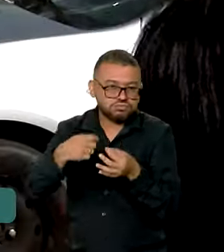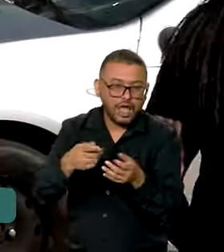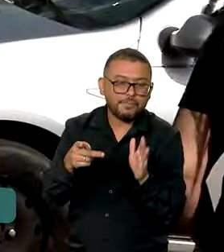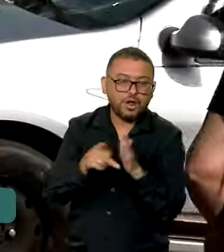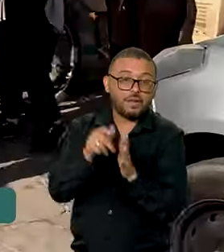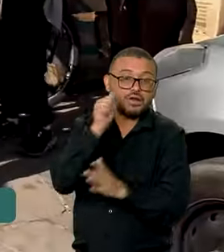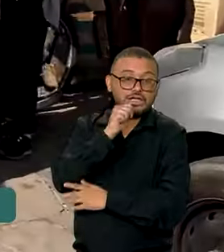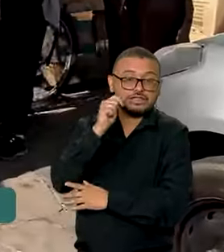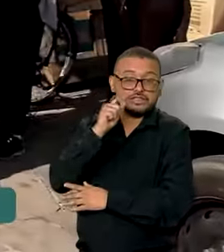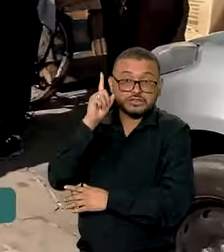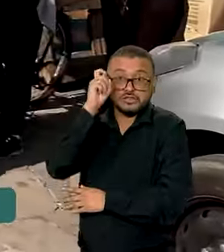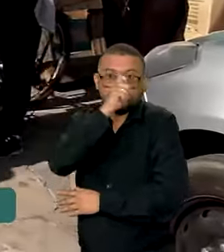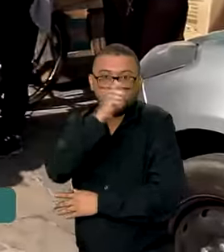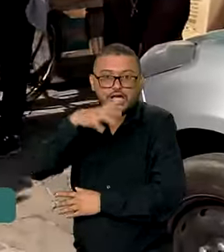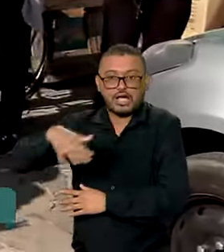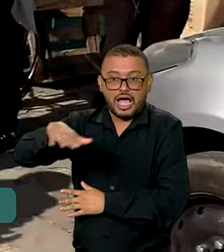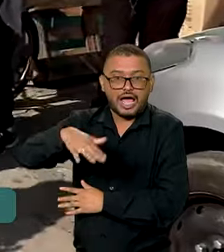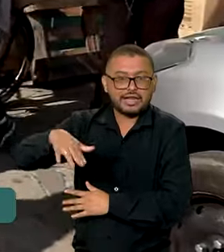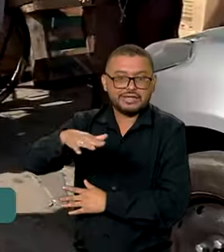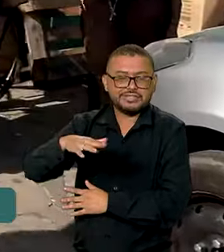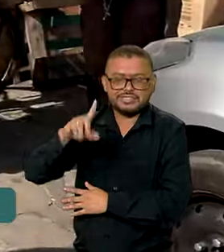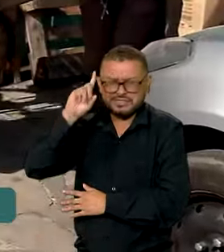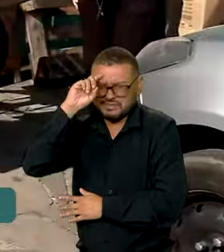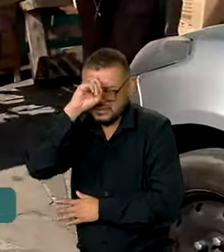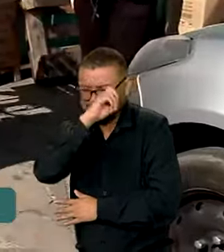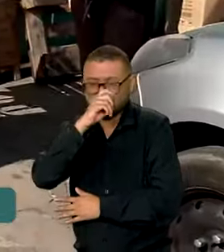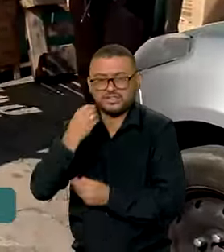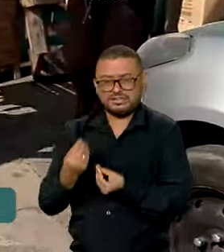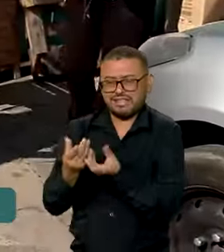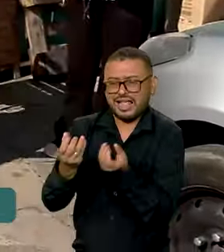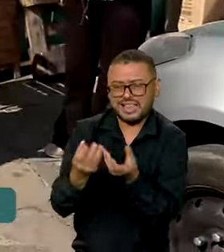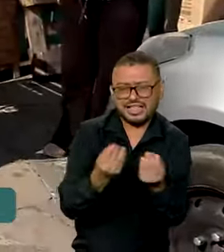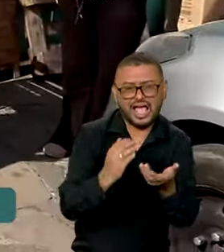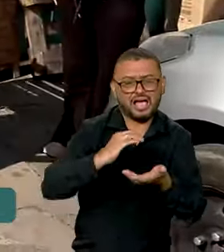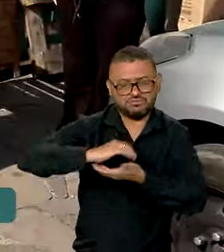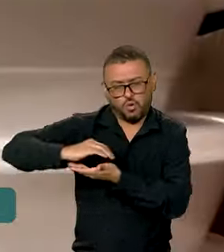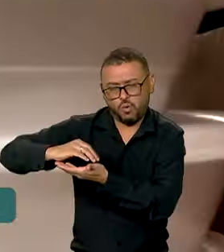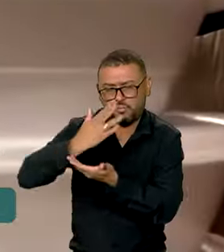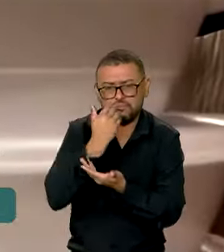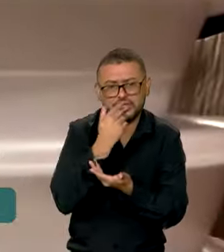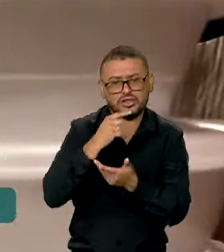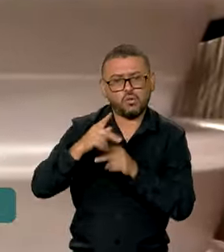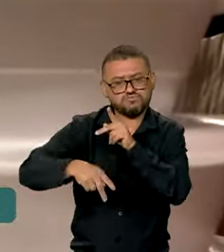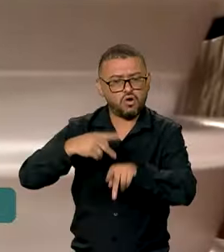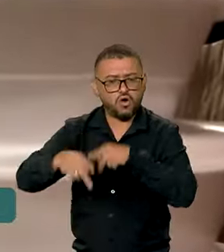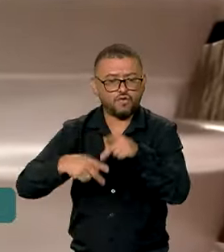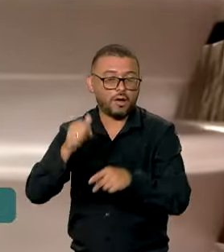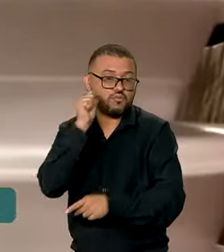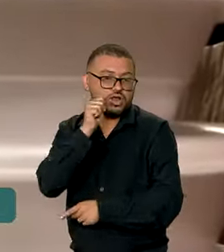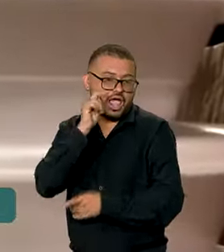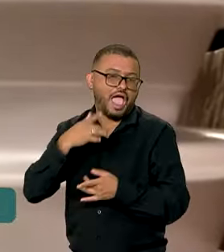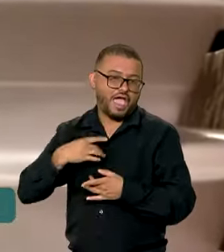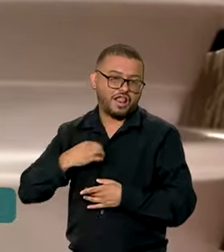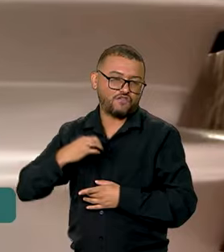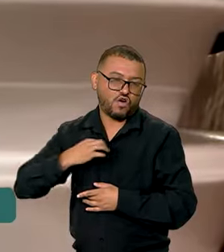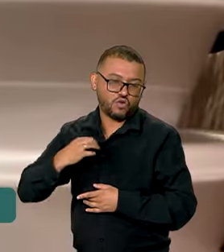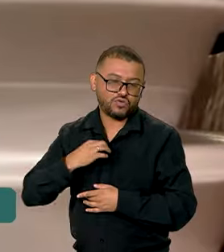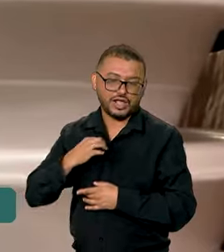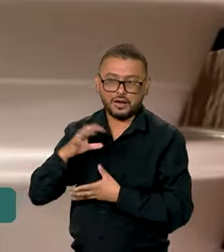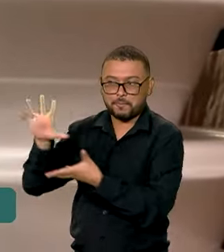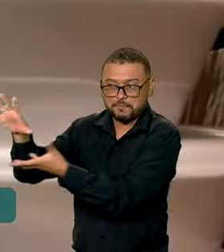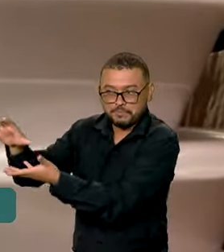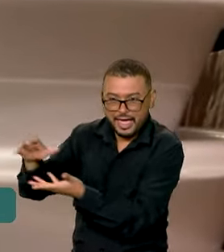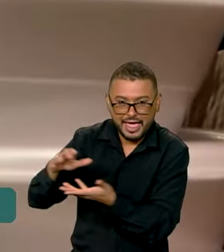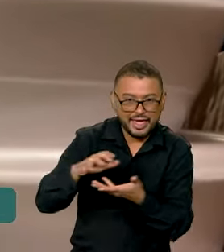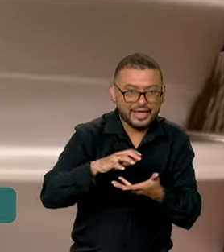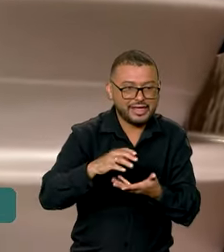Desde o início, o local tem recebido e distribuído doações para a população. Voluntária, ela ajuda a buscar e